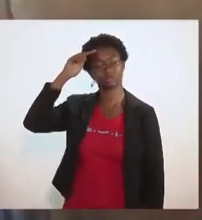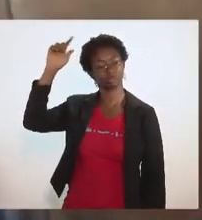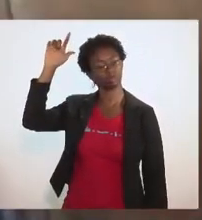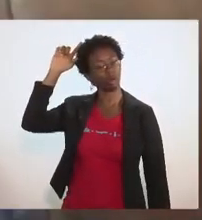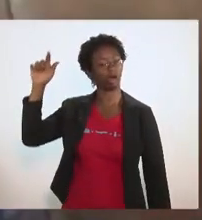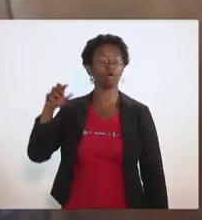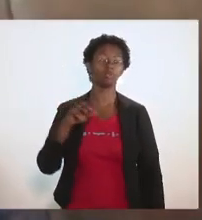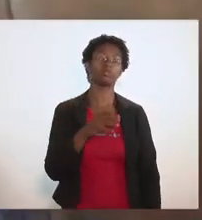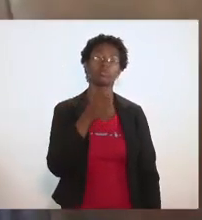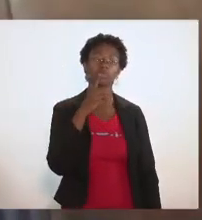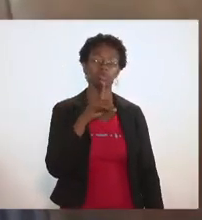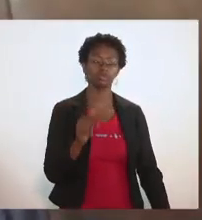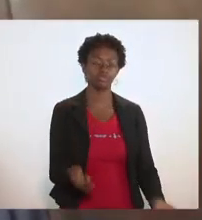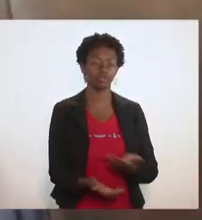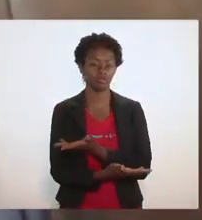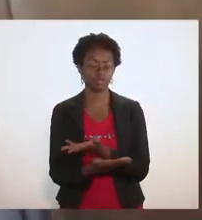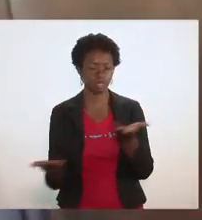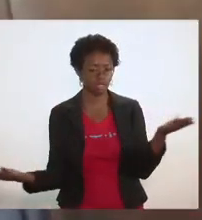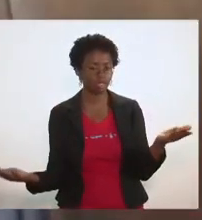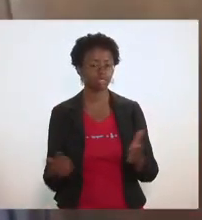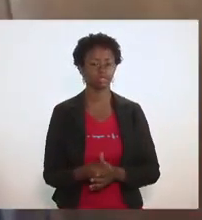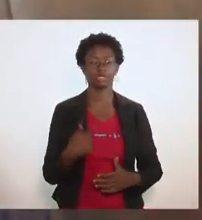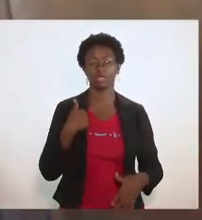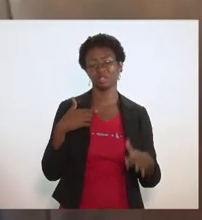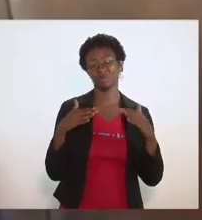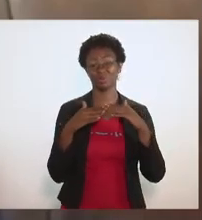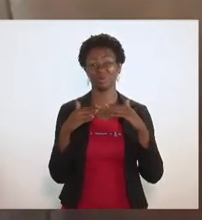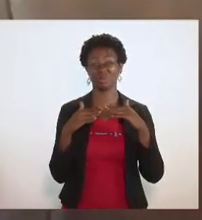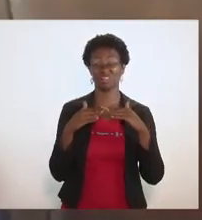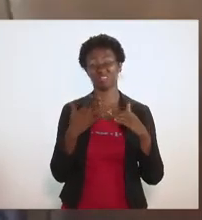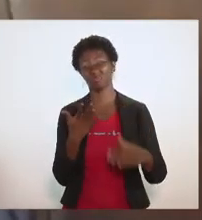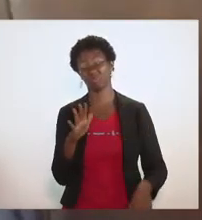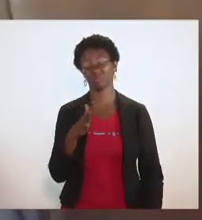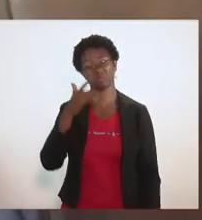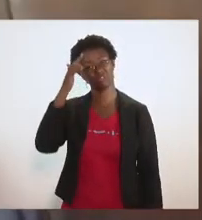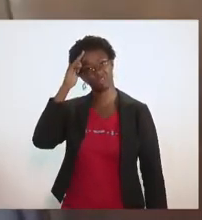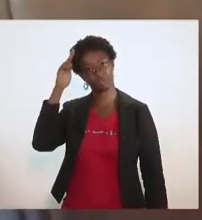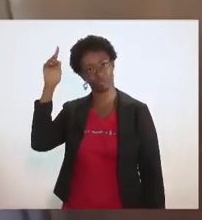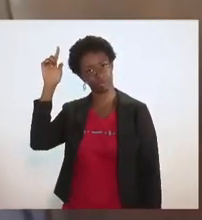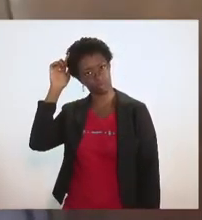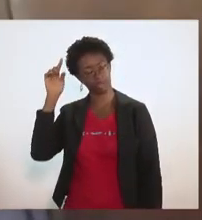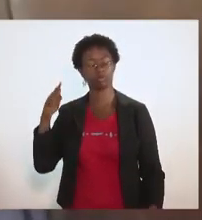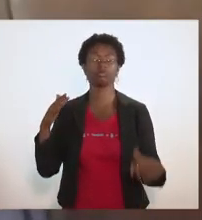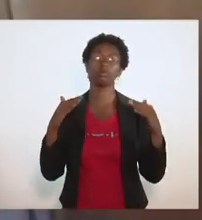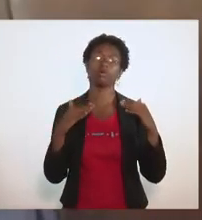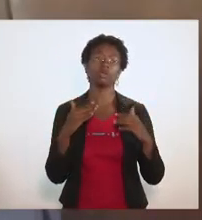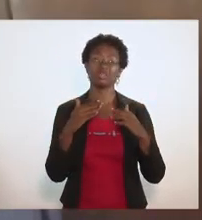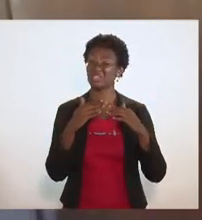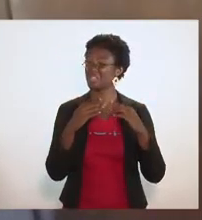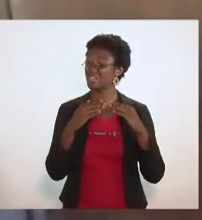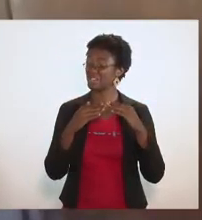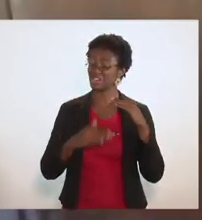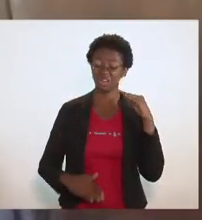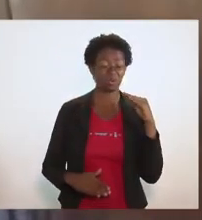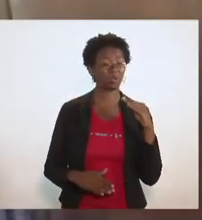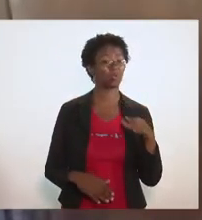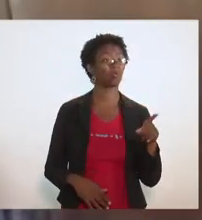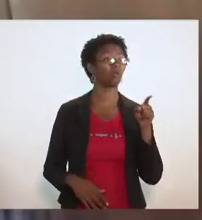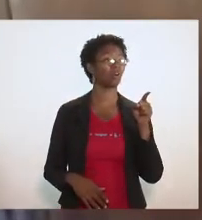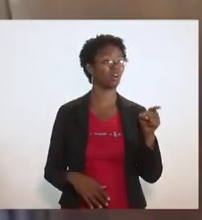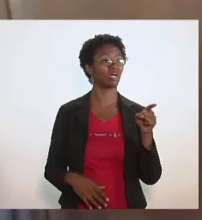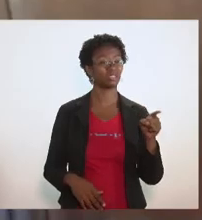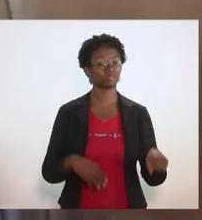discussão, deputado Rosenberg Reis, depois deputado Rodrigo Amorim. Presidente Luiz Paulo, bom